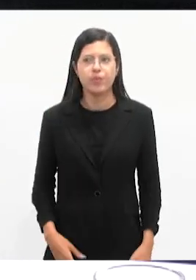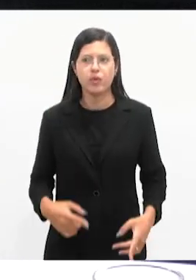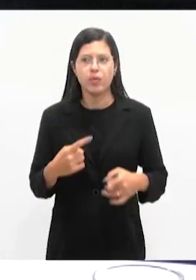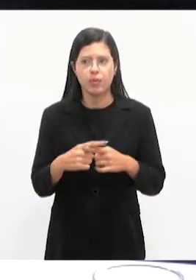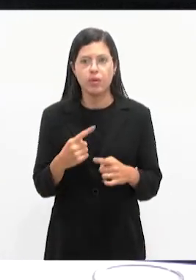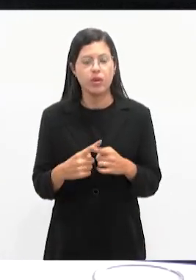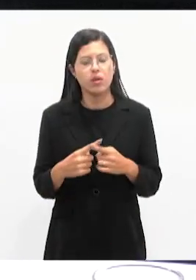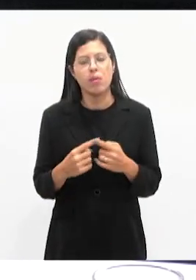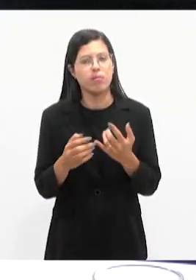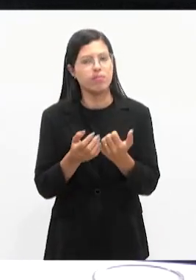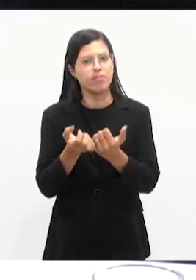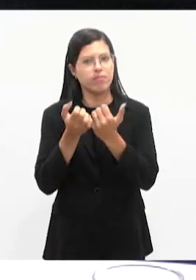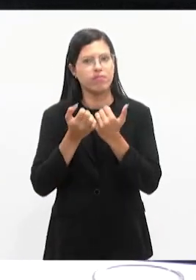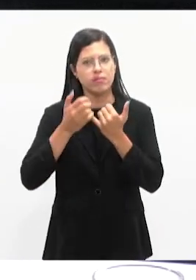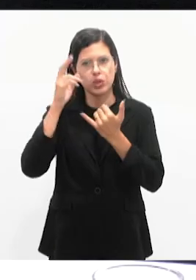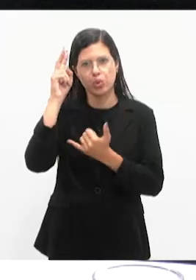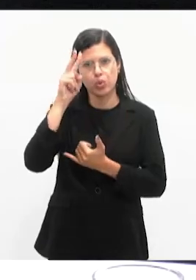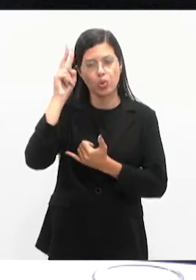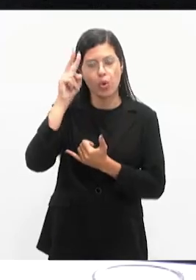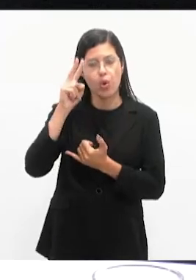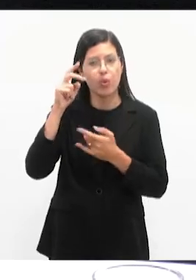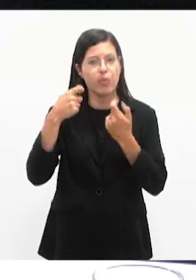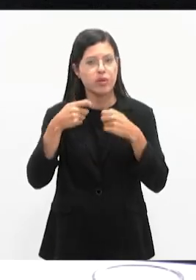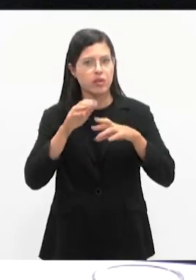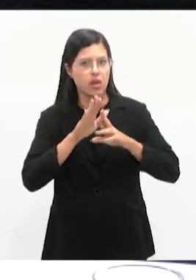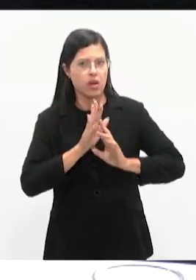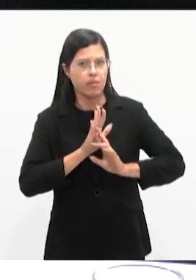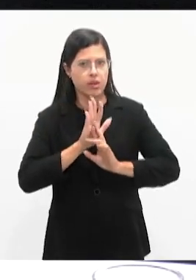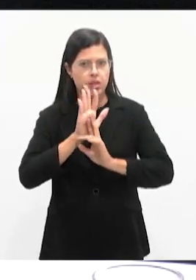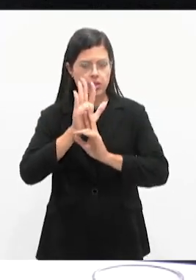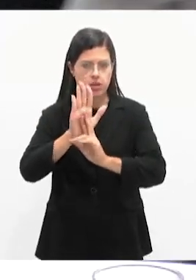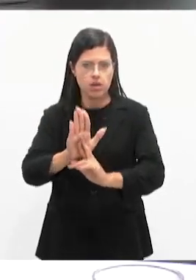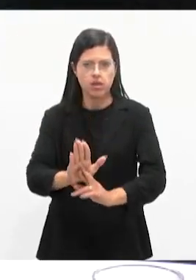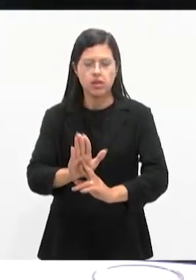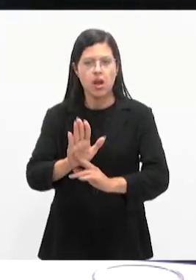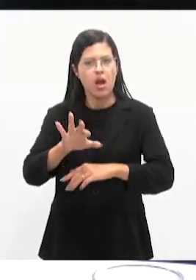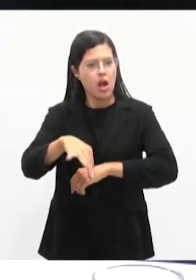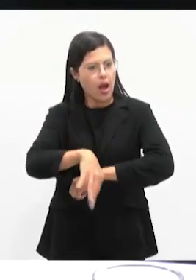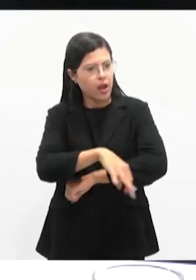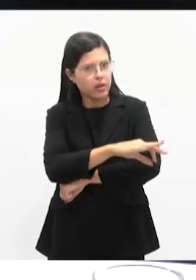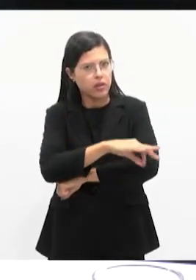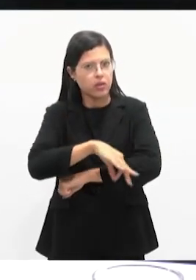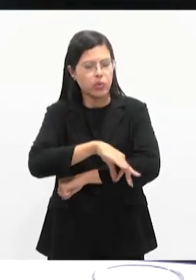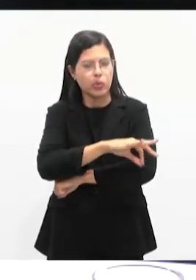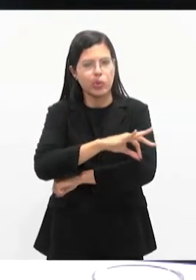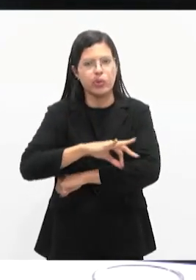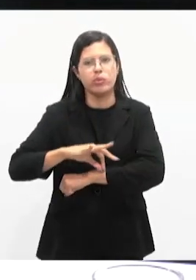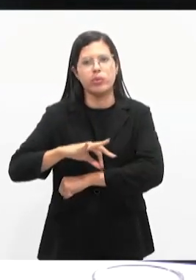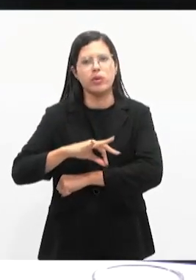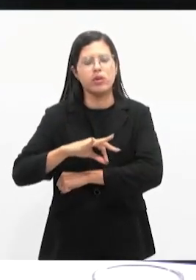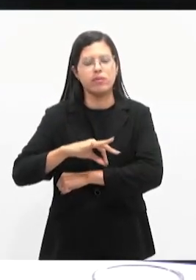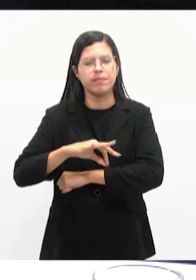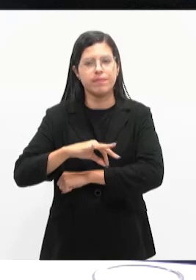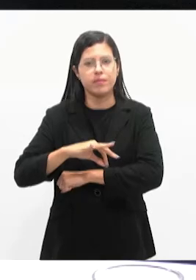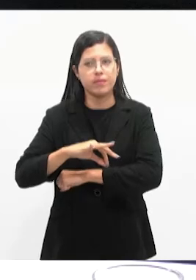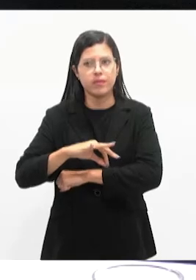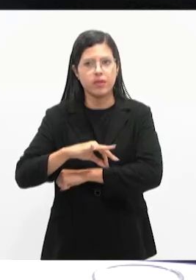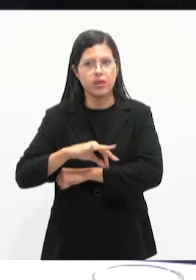patrimônio histórico também tem que representar uma arquitetura, algum